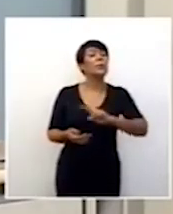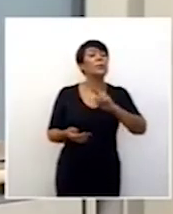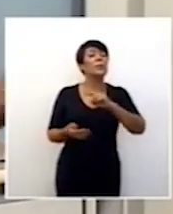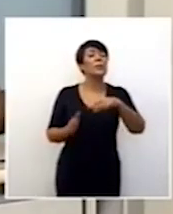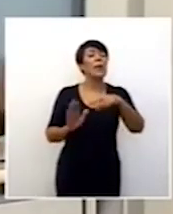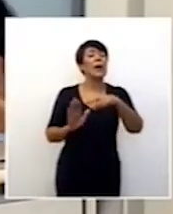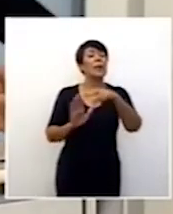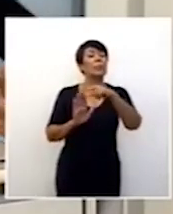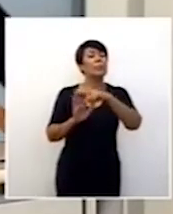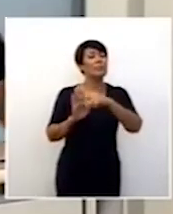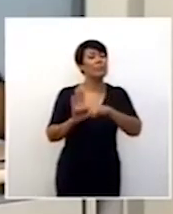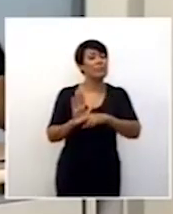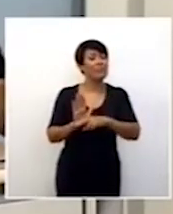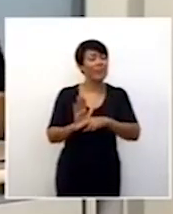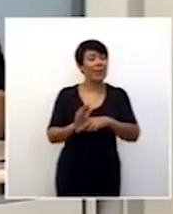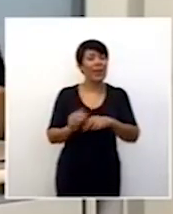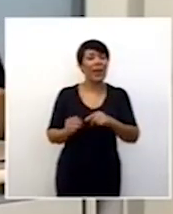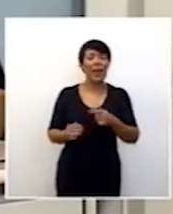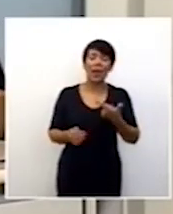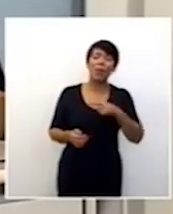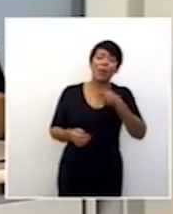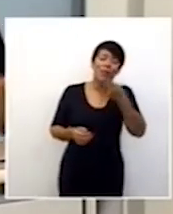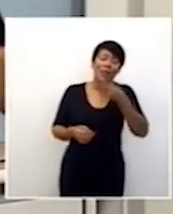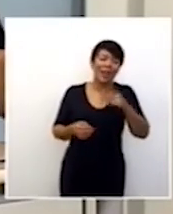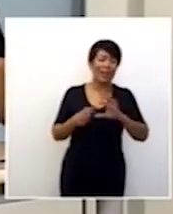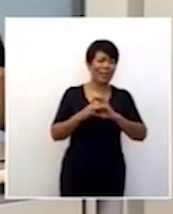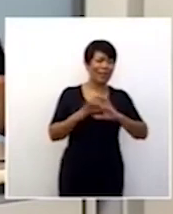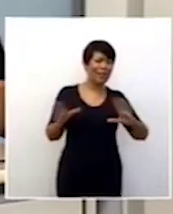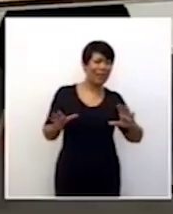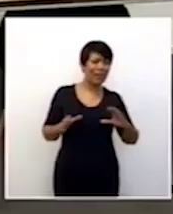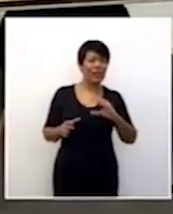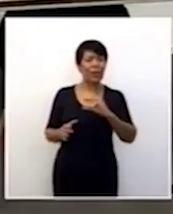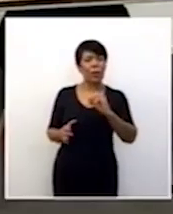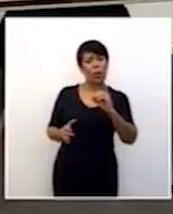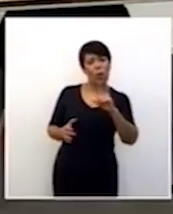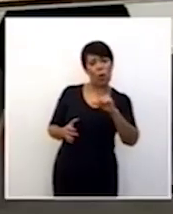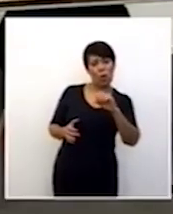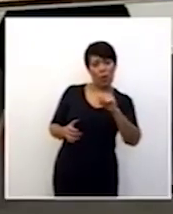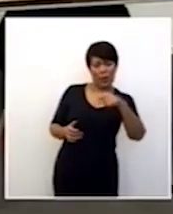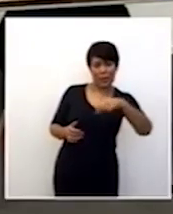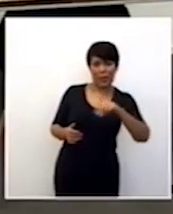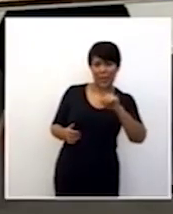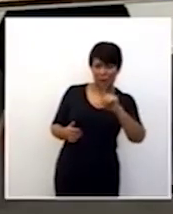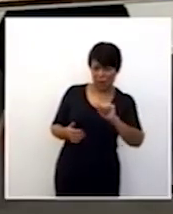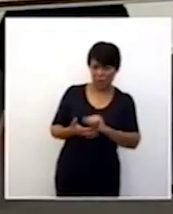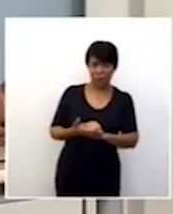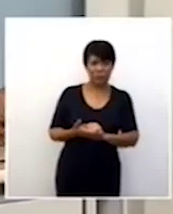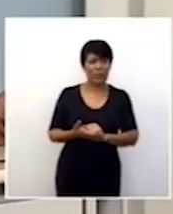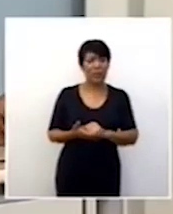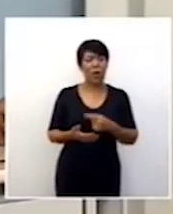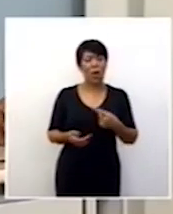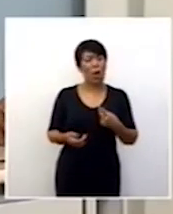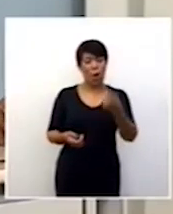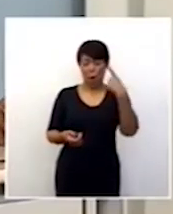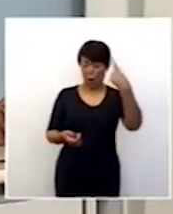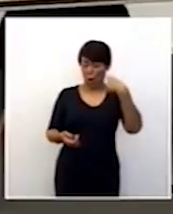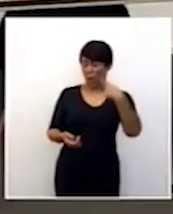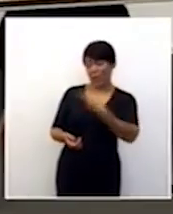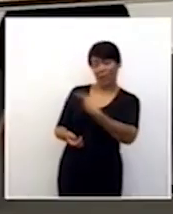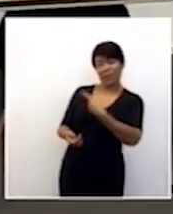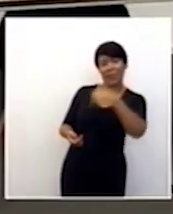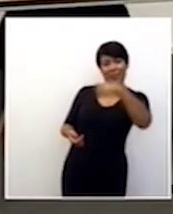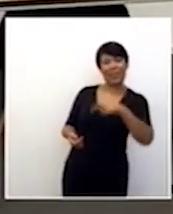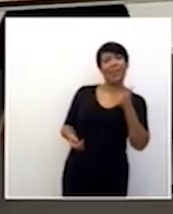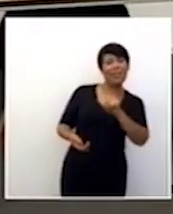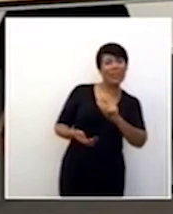quando comecei, já disse, olha nós aqui outra vez. Olha nós aqui outra vez, vocês acham que está de acordo com a norma padrão? Você acha que estava? Com a